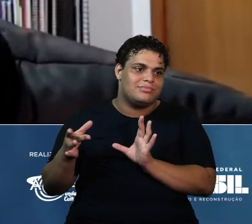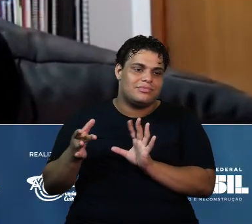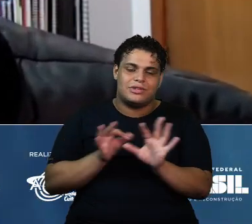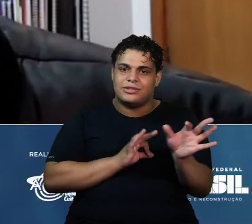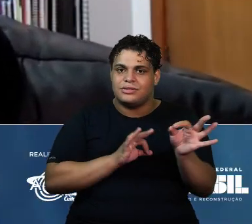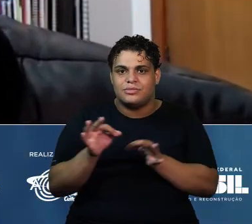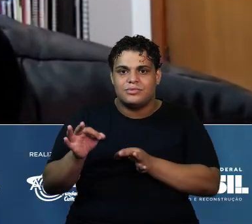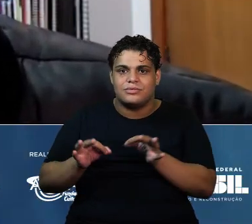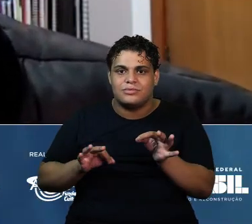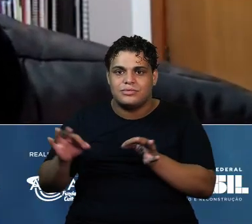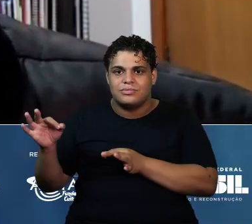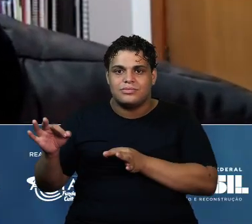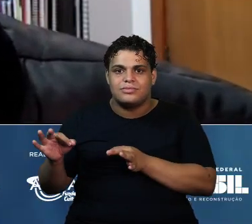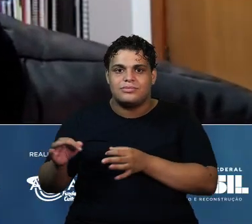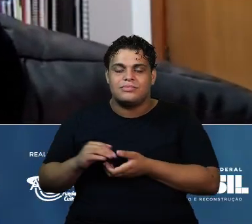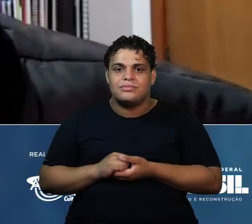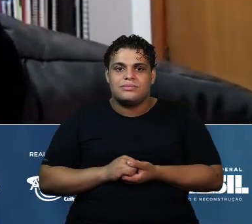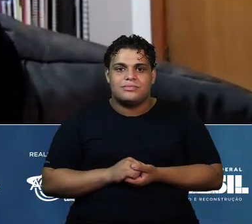projetos